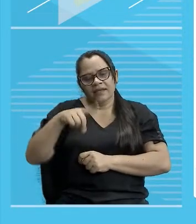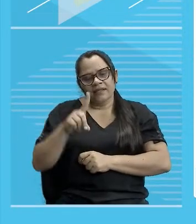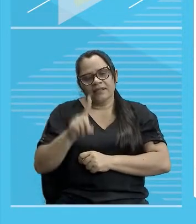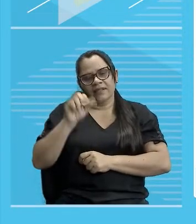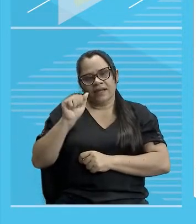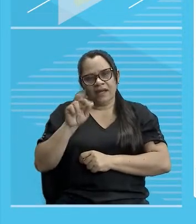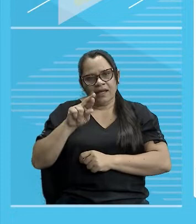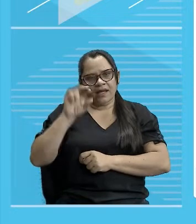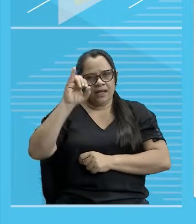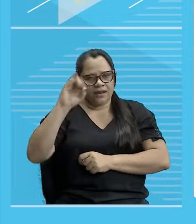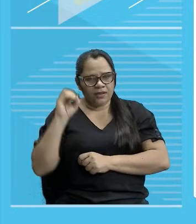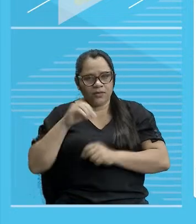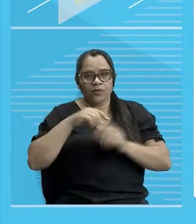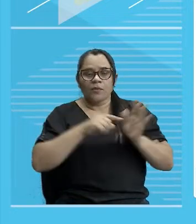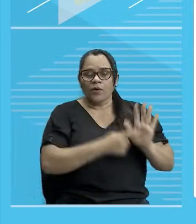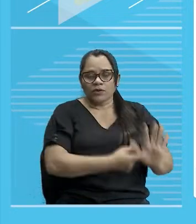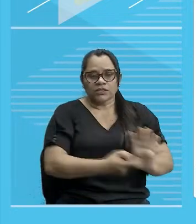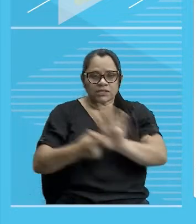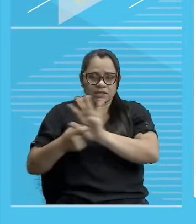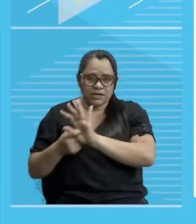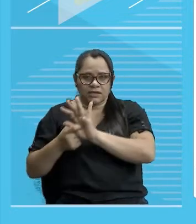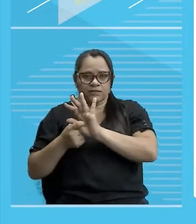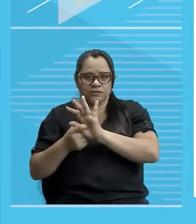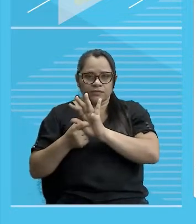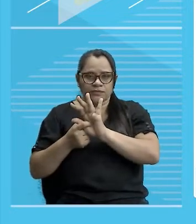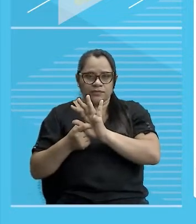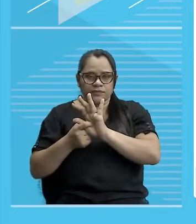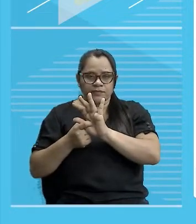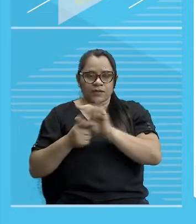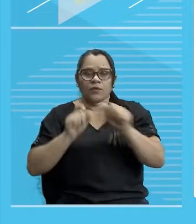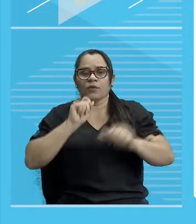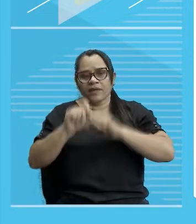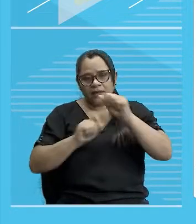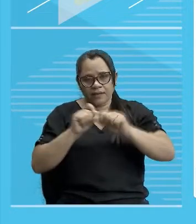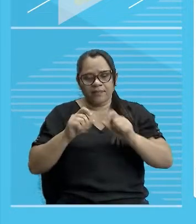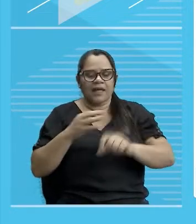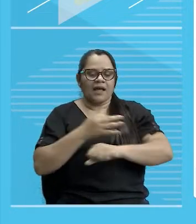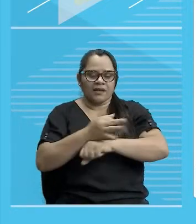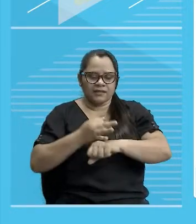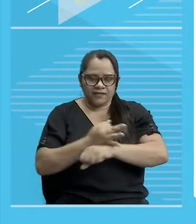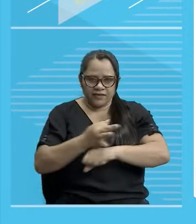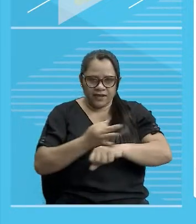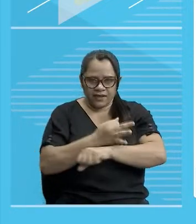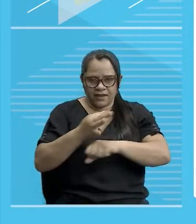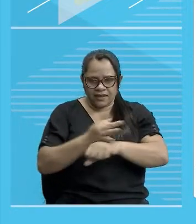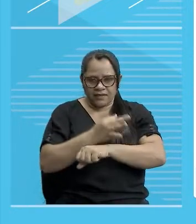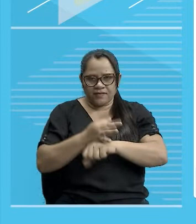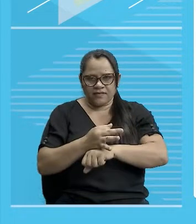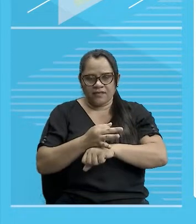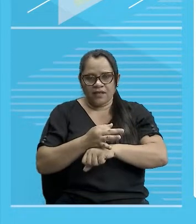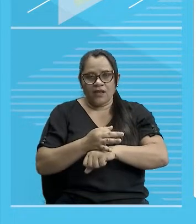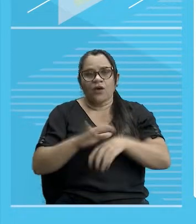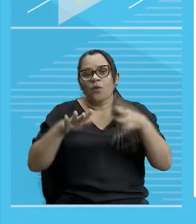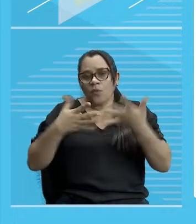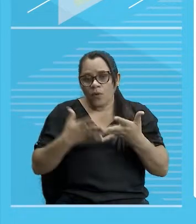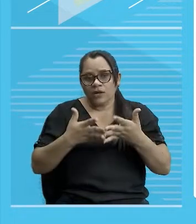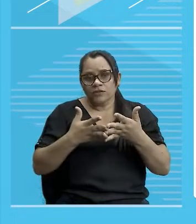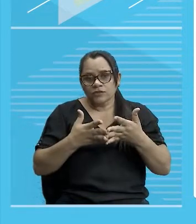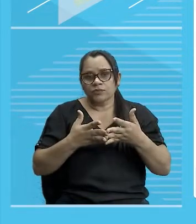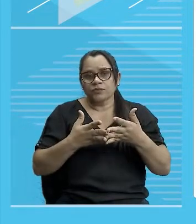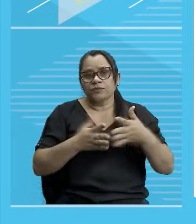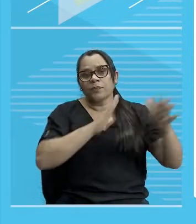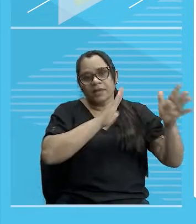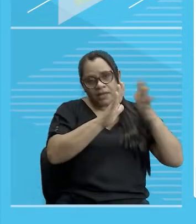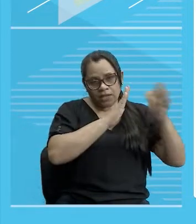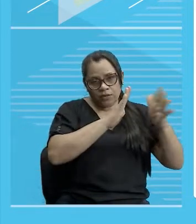Quando é que vai ter a atividade Quando é que vai ter a prova calendário ele diz cada atividade que é